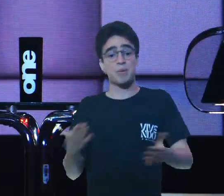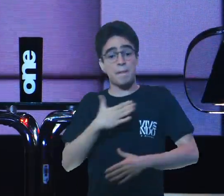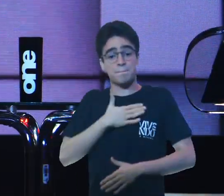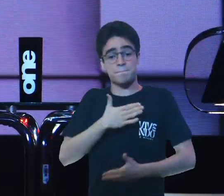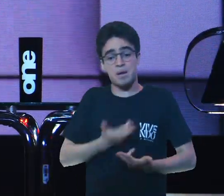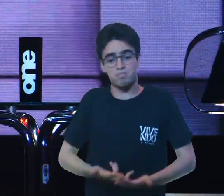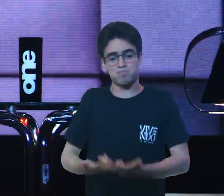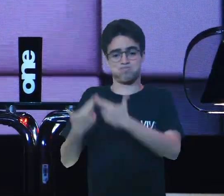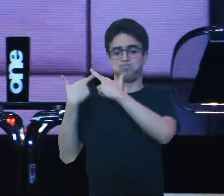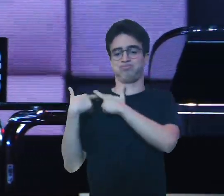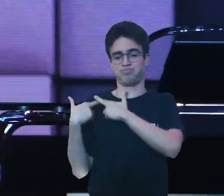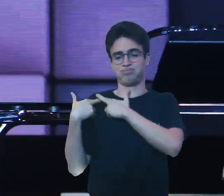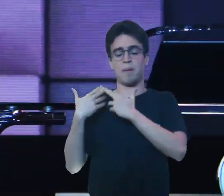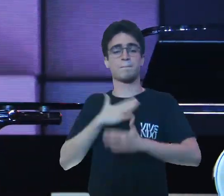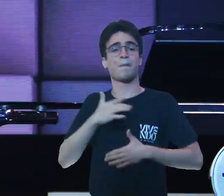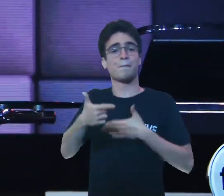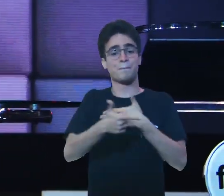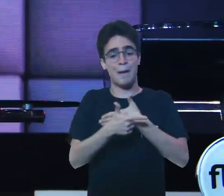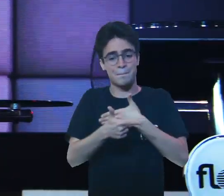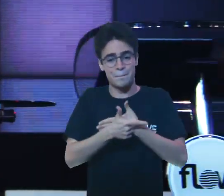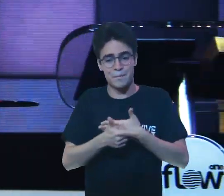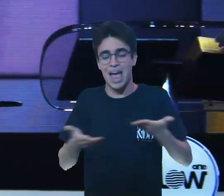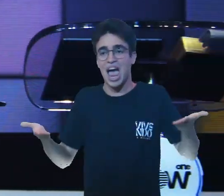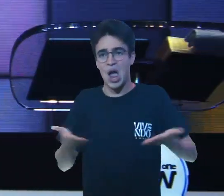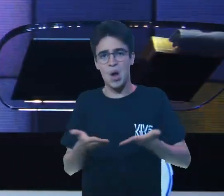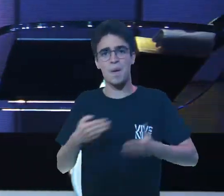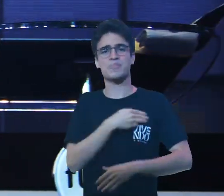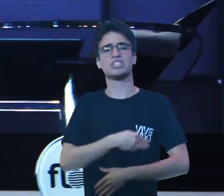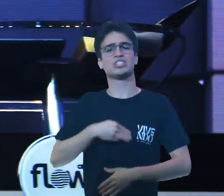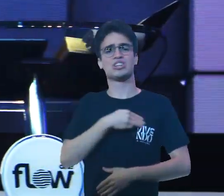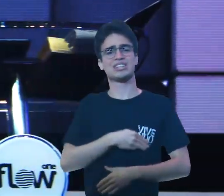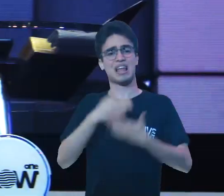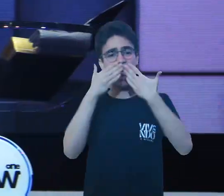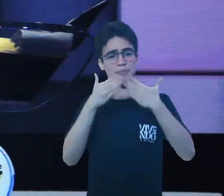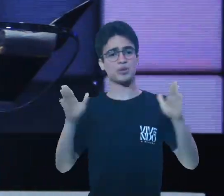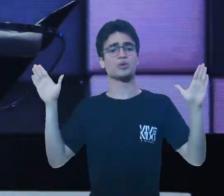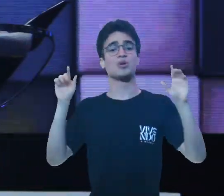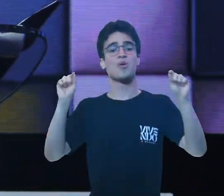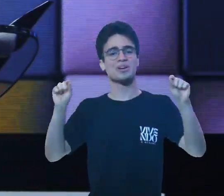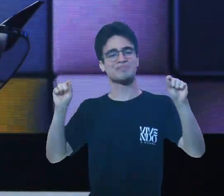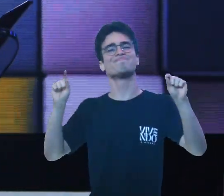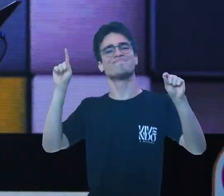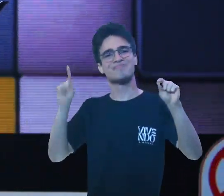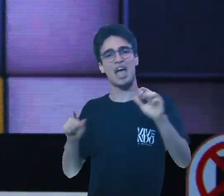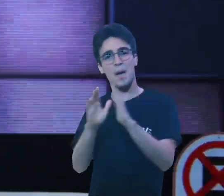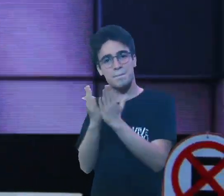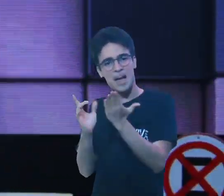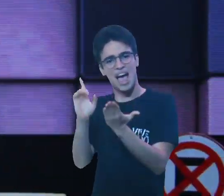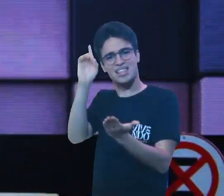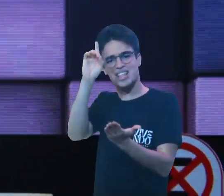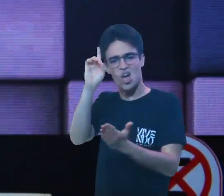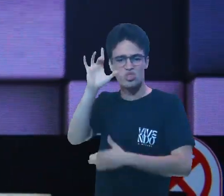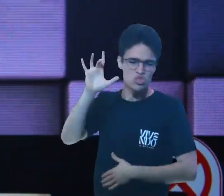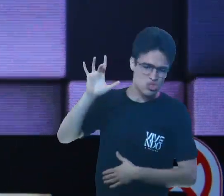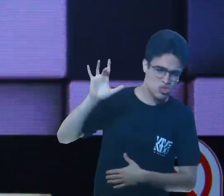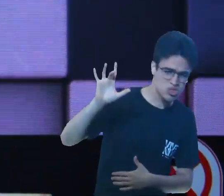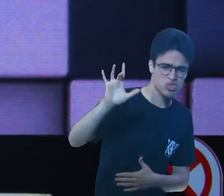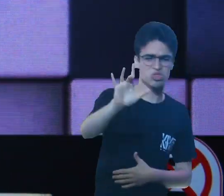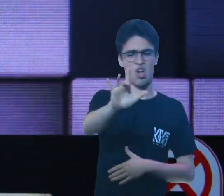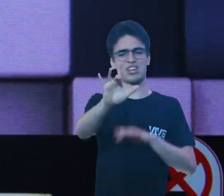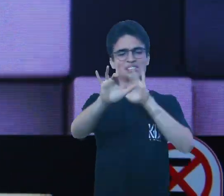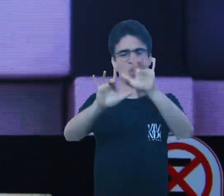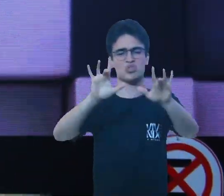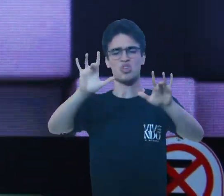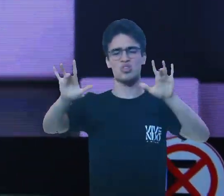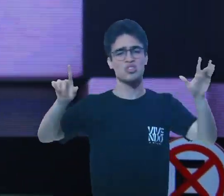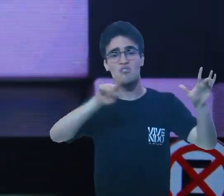encargo junto a vocês nessa noite, na abertura do Missionar, é que a palavra de Deus encontre o coração de vocês,